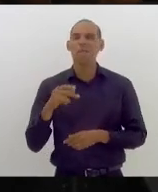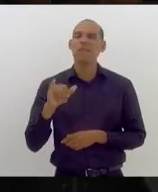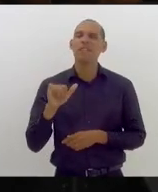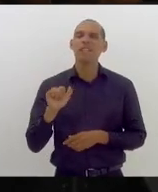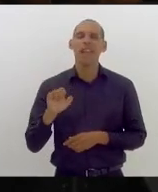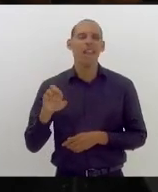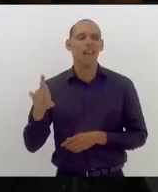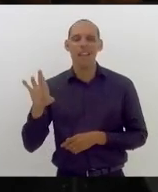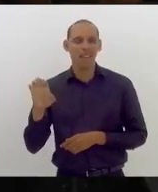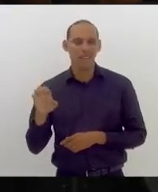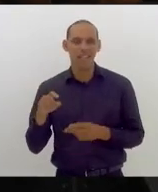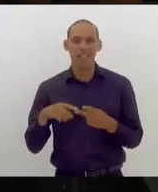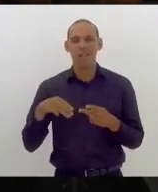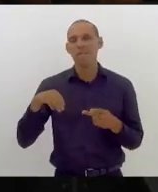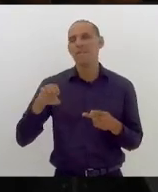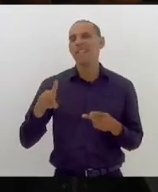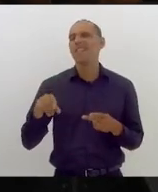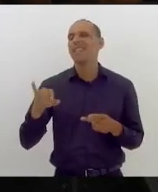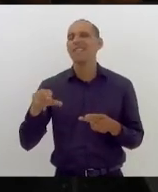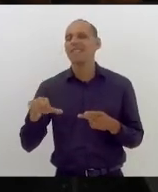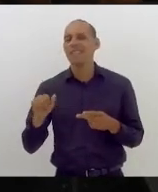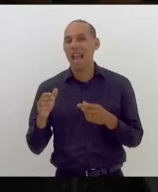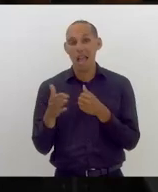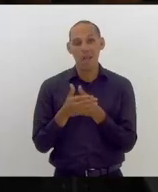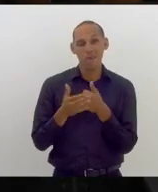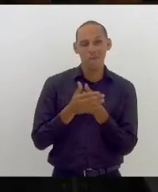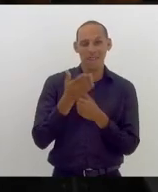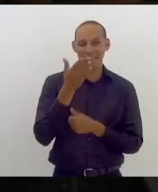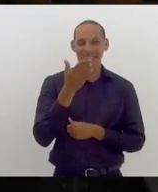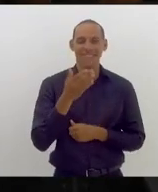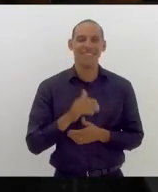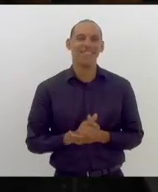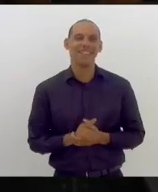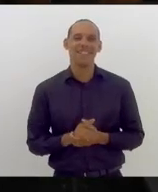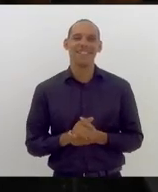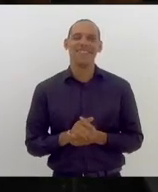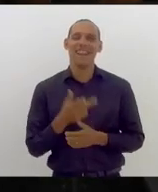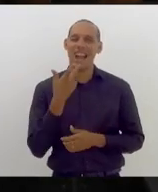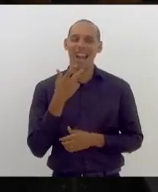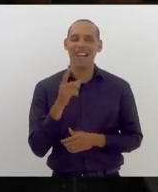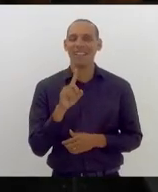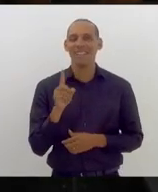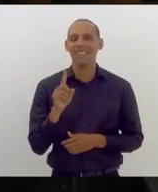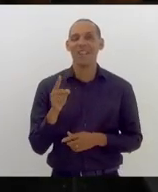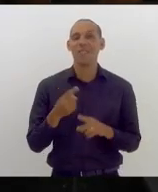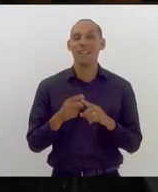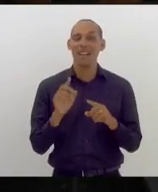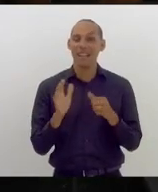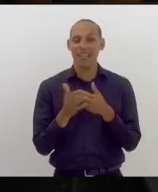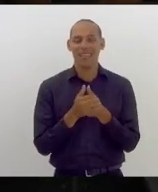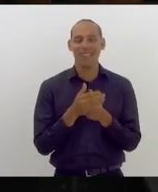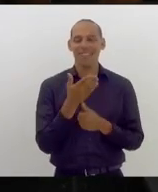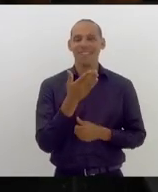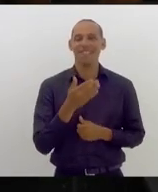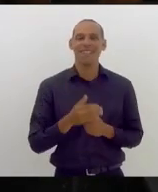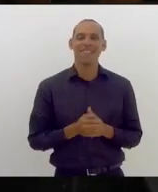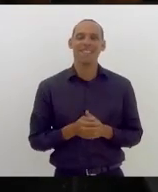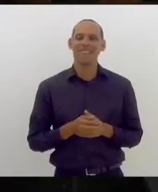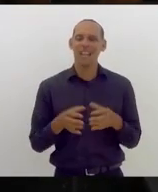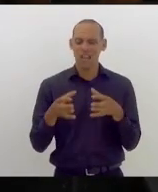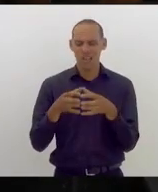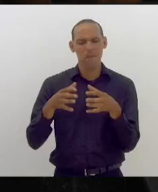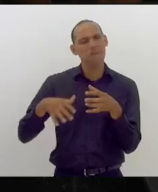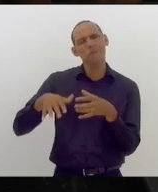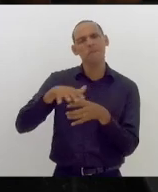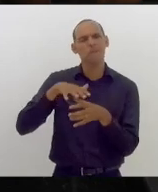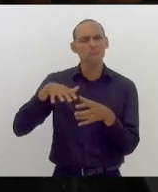aqui, do Medina, que está ali mais escondido, que eu não lembrei de falar porque está escondido, de toda a nossa